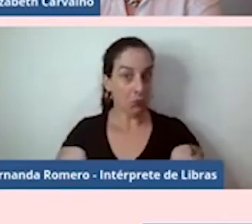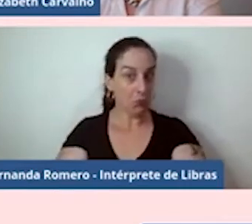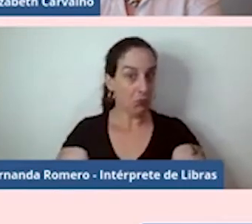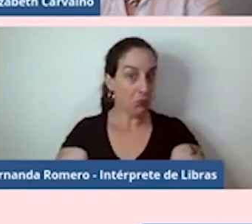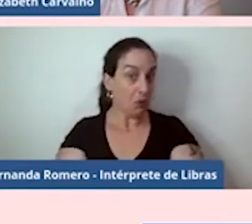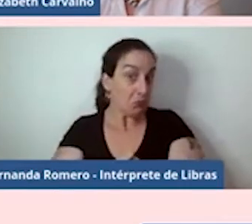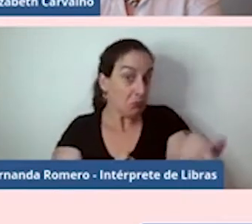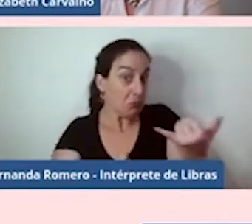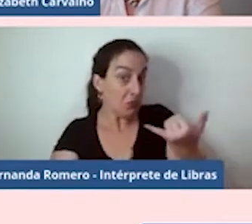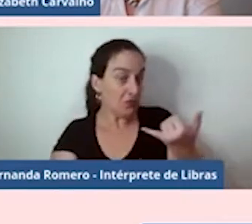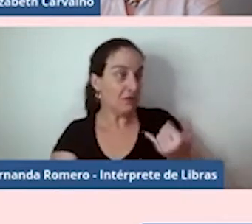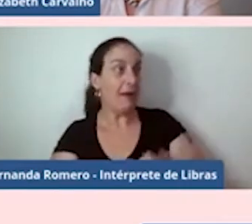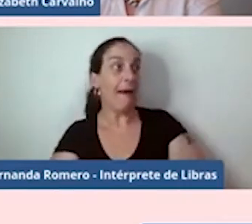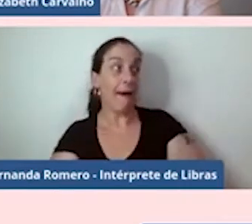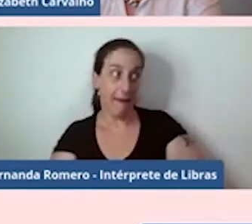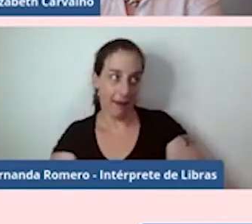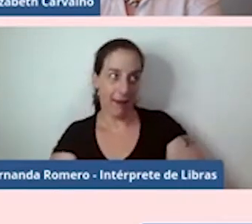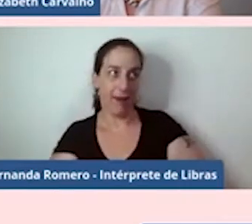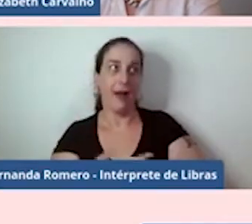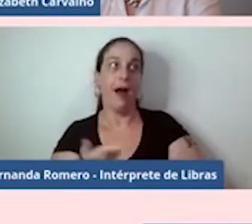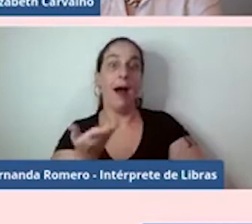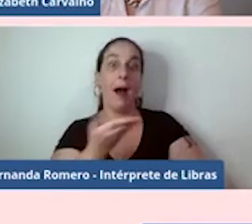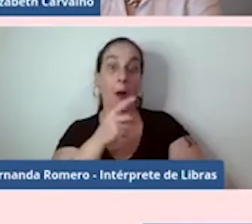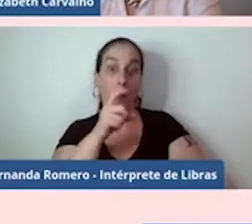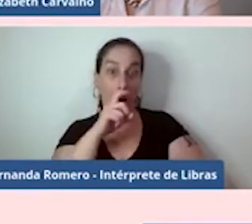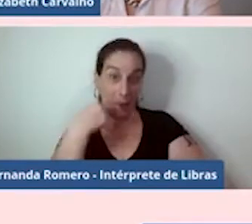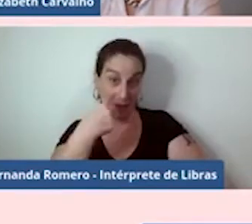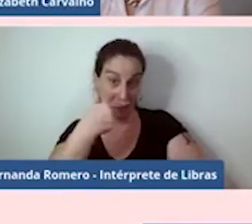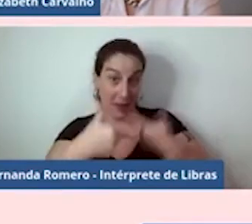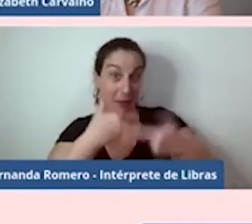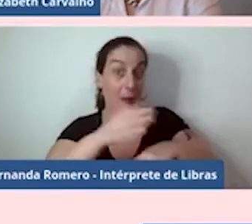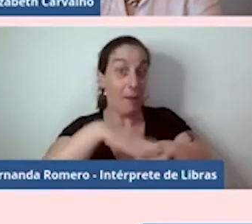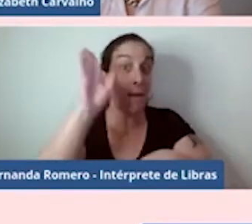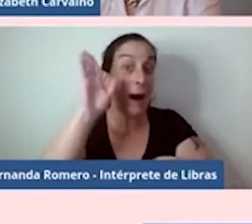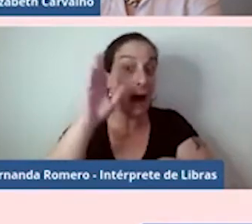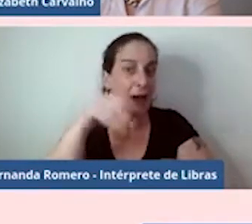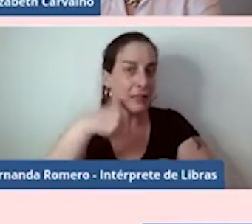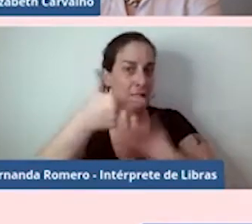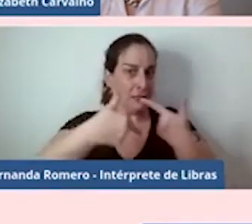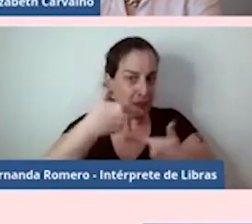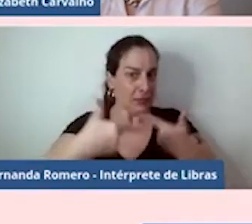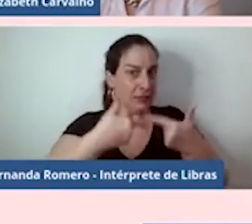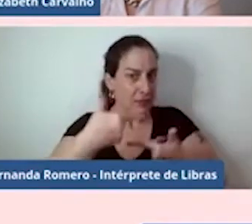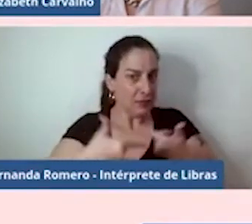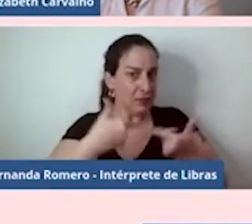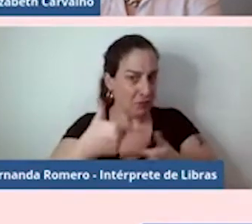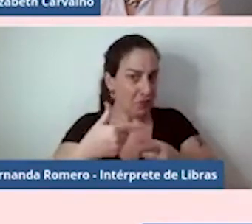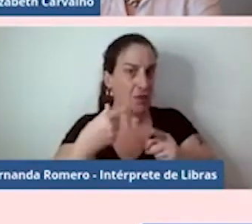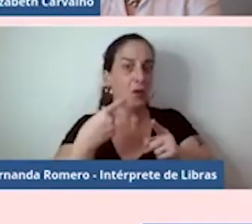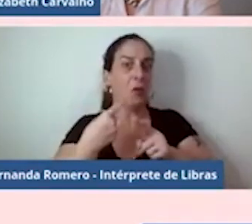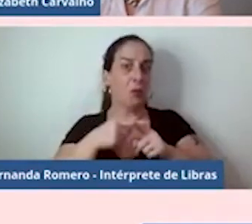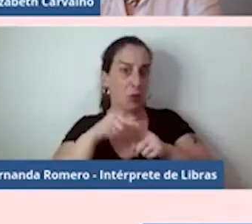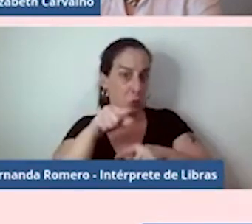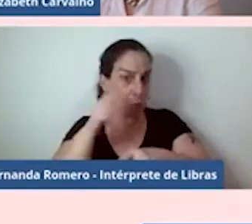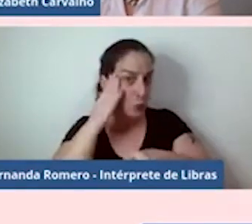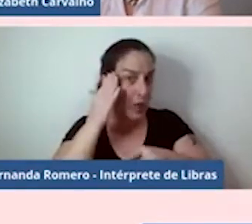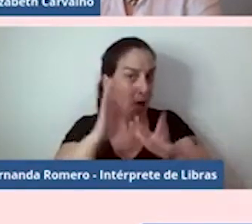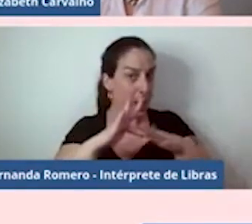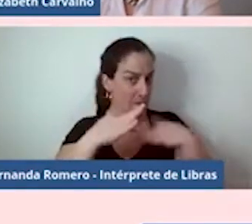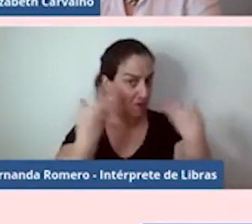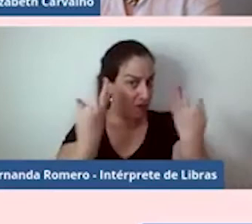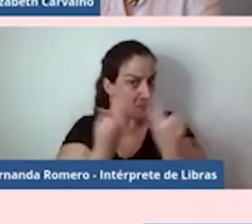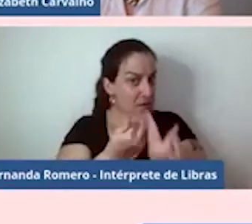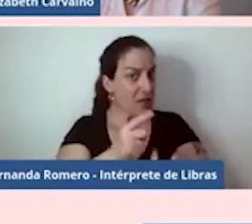e dizem assim, agora que tu vai ser pai, tu vai ter que trabalhar mais, tu vai ter que trabalhar muito, né? Porque afinal de contas, tu vai ter uma família e tudo